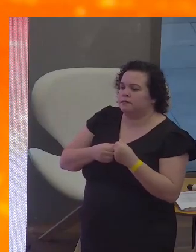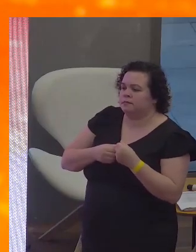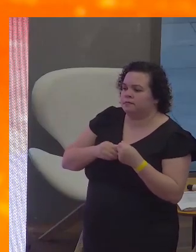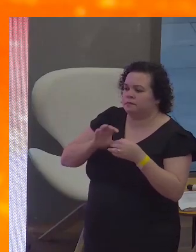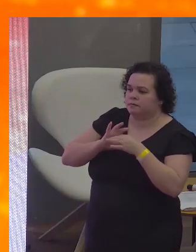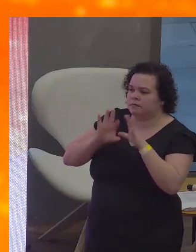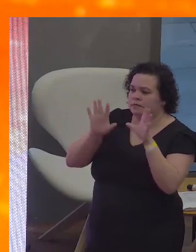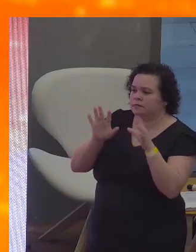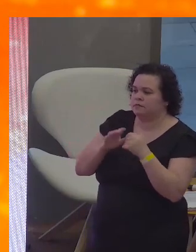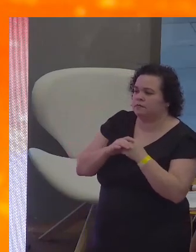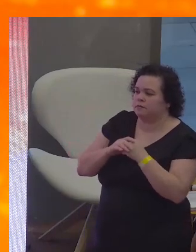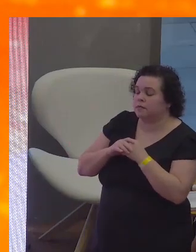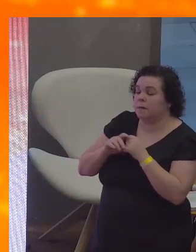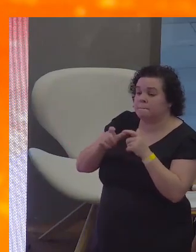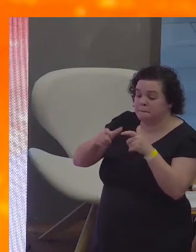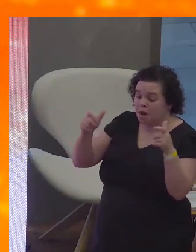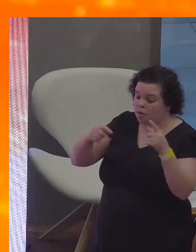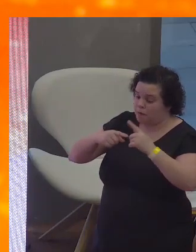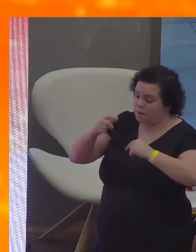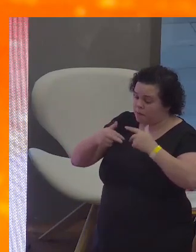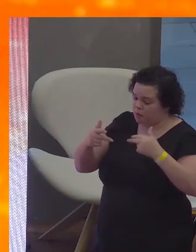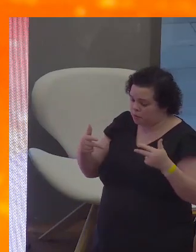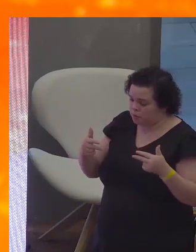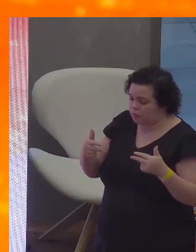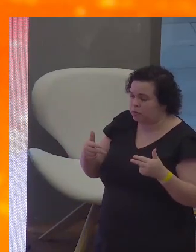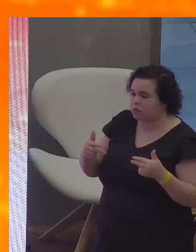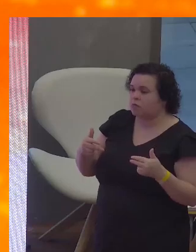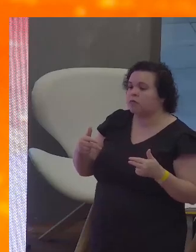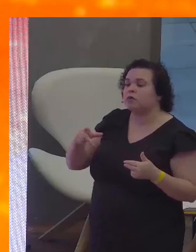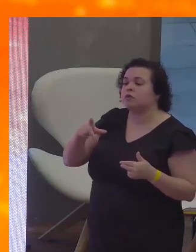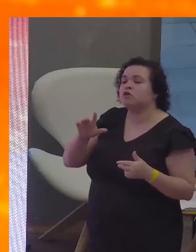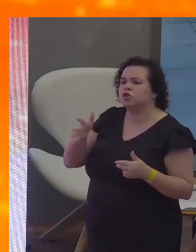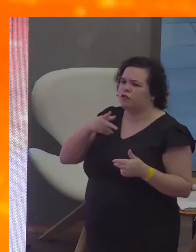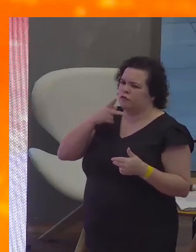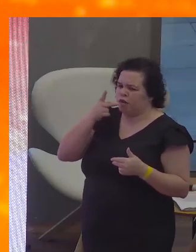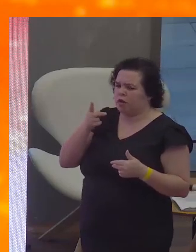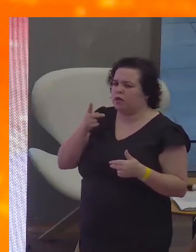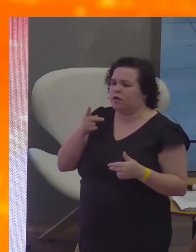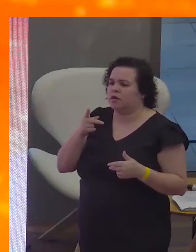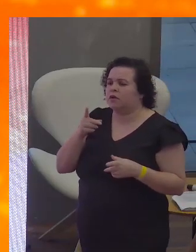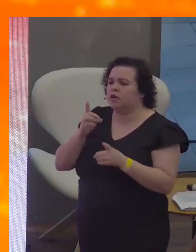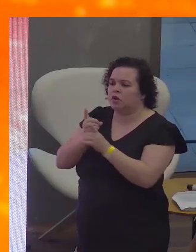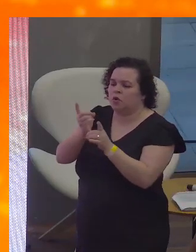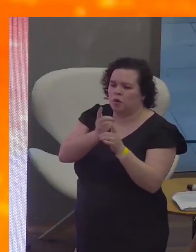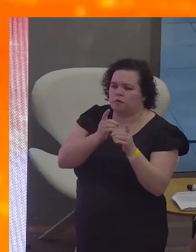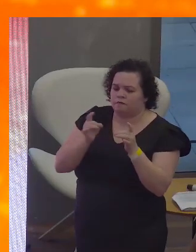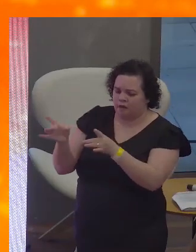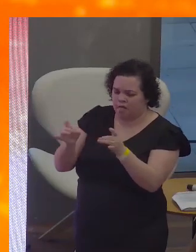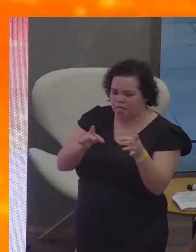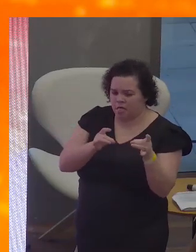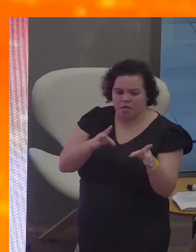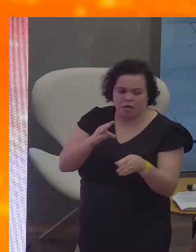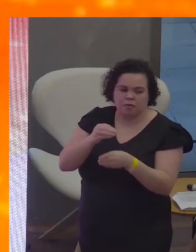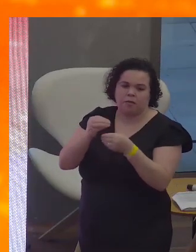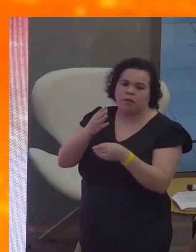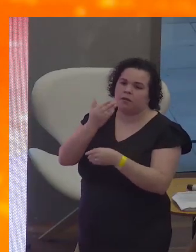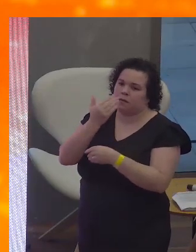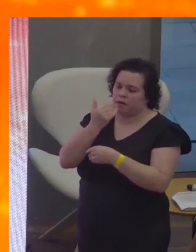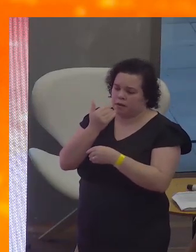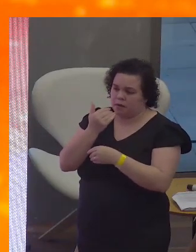aberto? A maioria dos produtos, né, eles estão, como eu já disse, se encontram comercializados enquanto suplemento